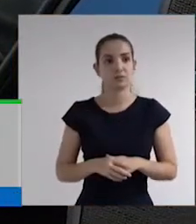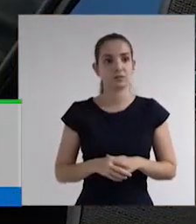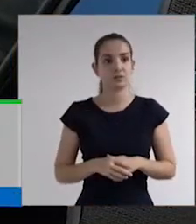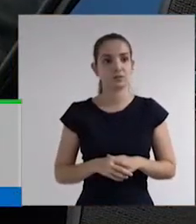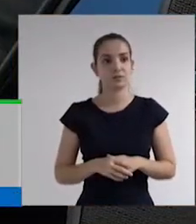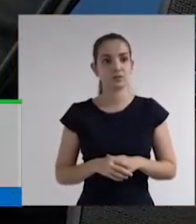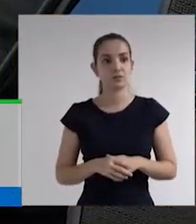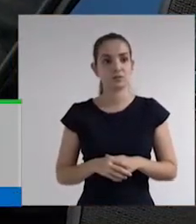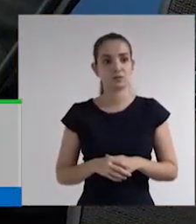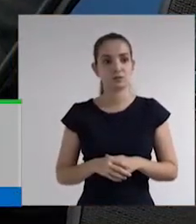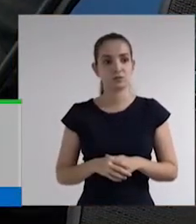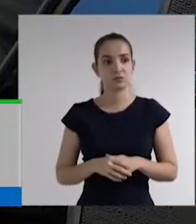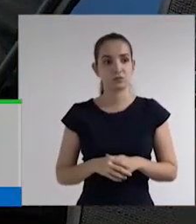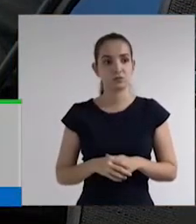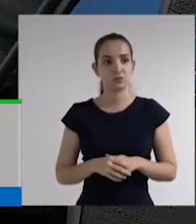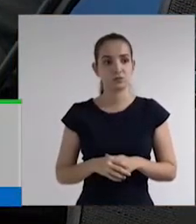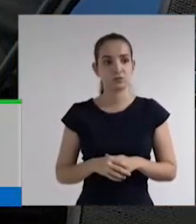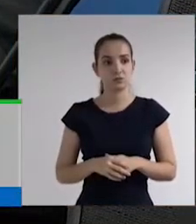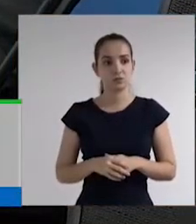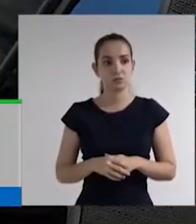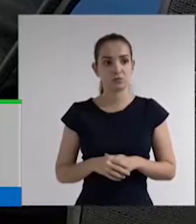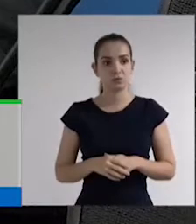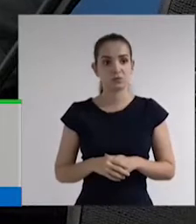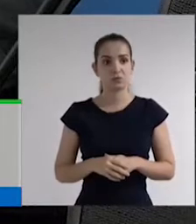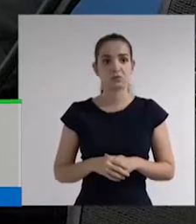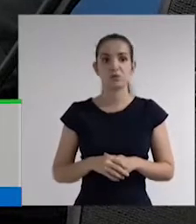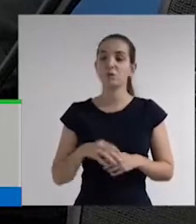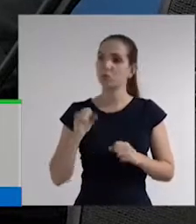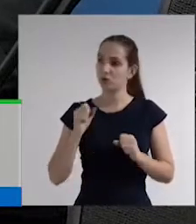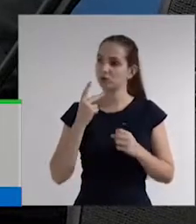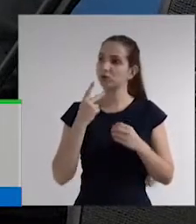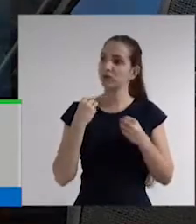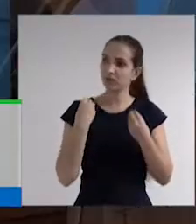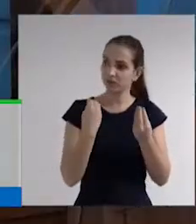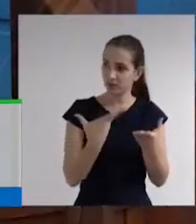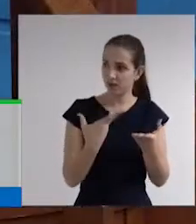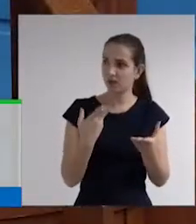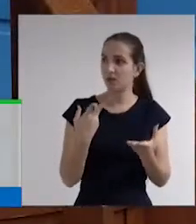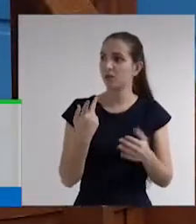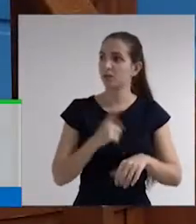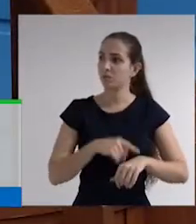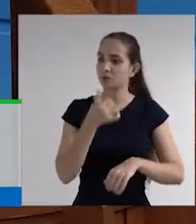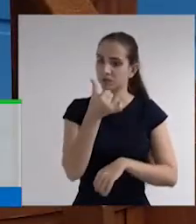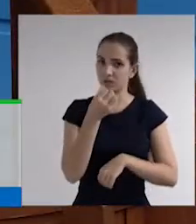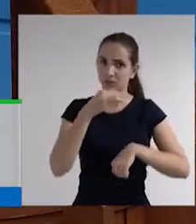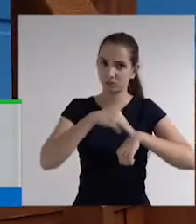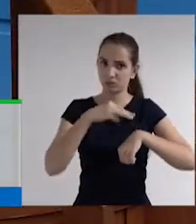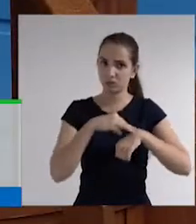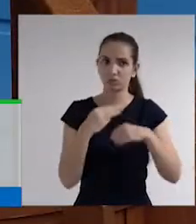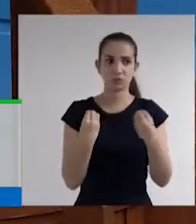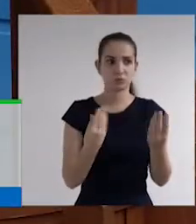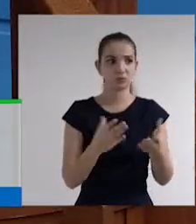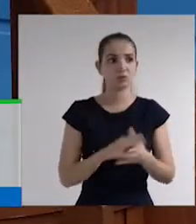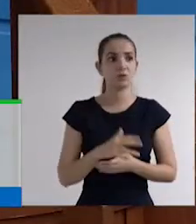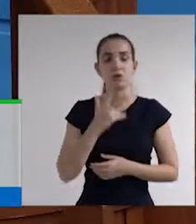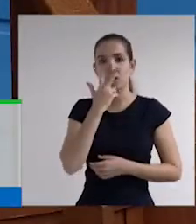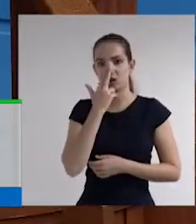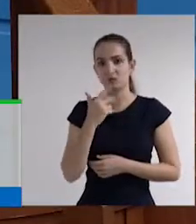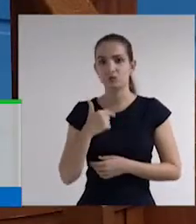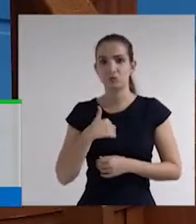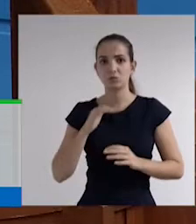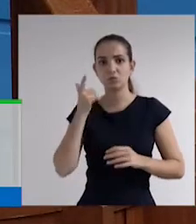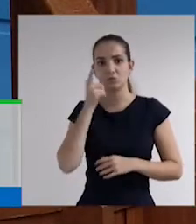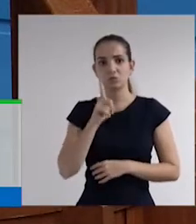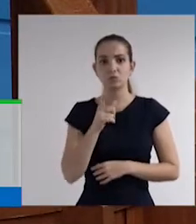verdade, ele vai dispor para o senhor 6 minutos, né? 5 a 6 minutos. Eu acho que eu acho que eu termino nos 12 minutos. Deputado